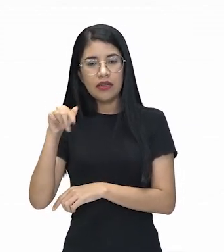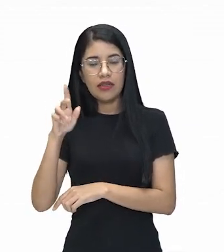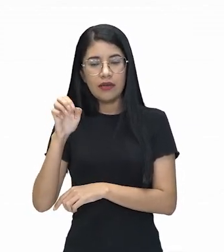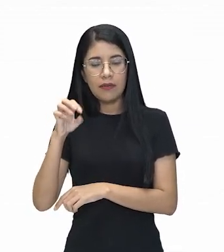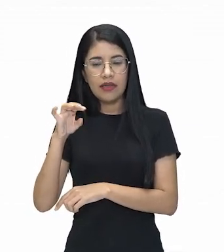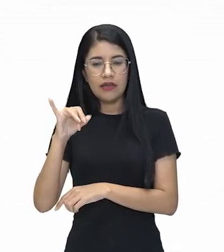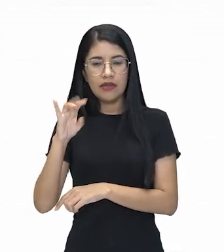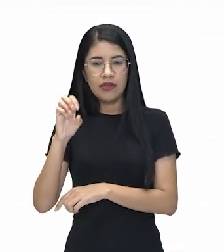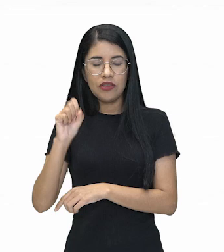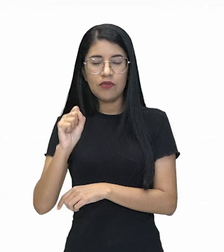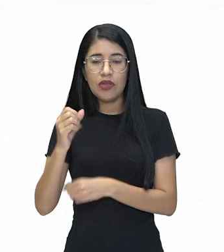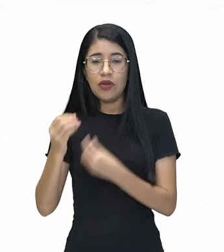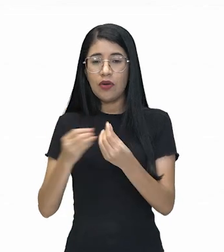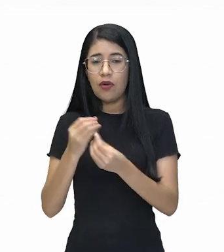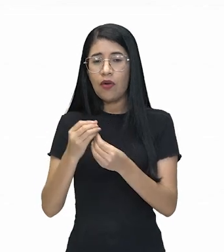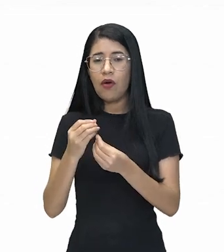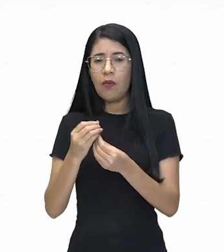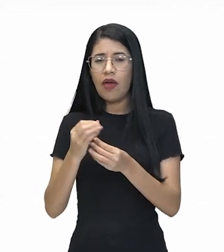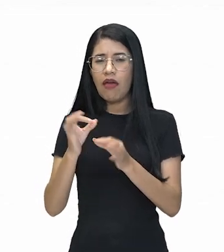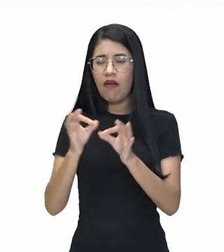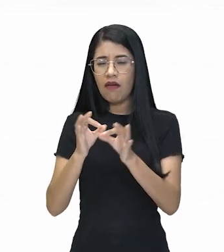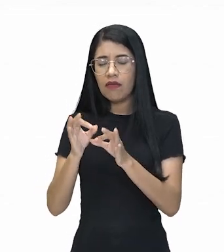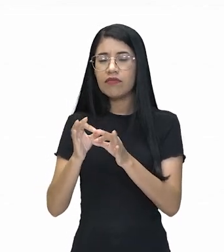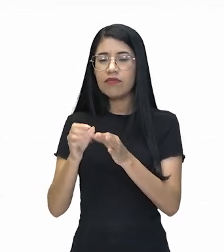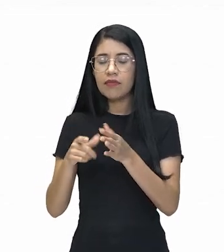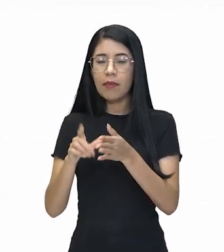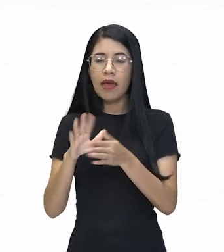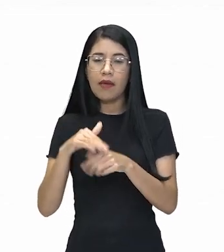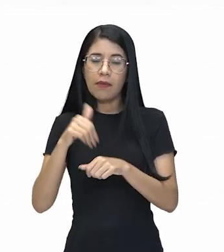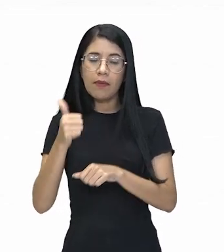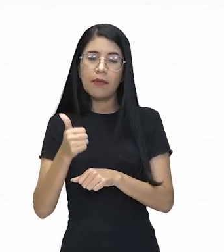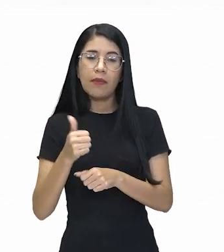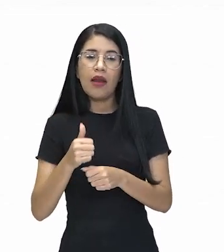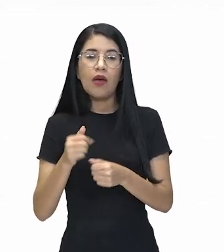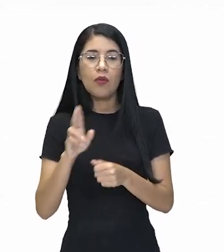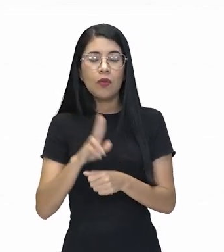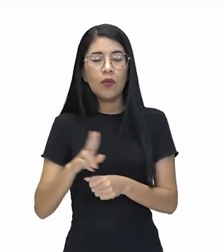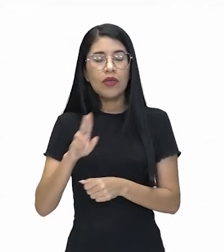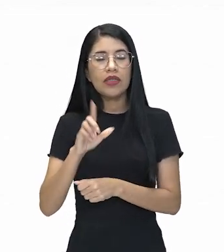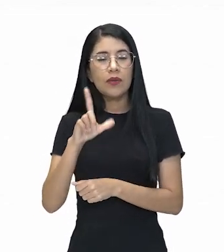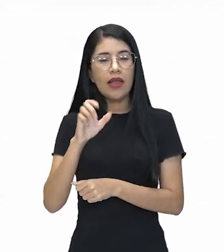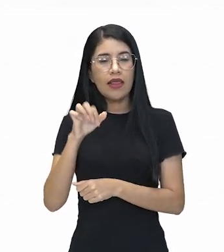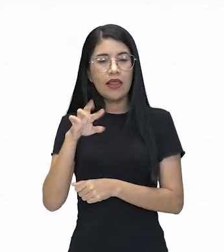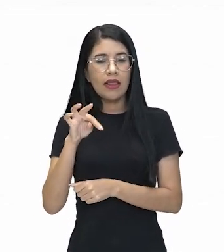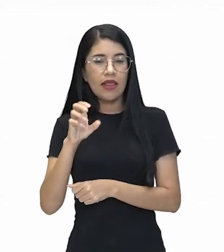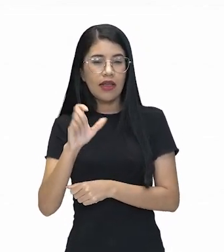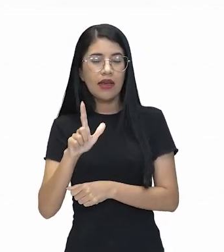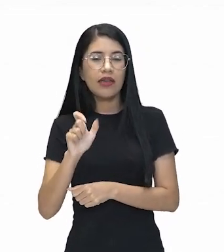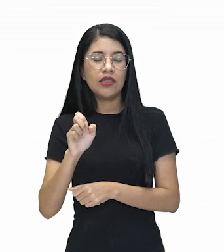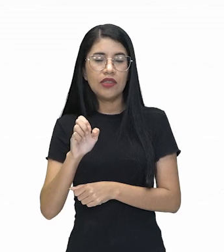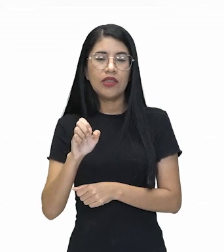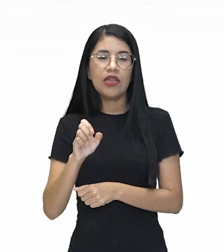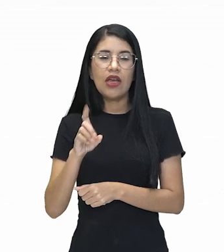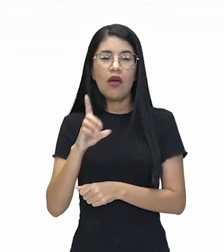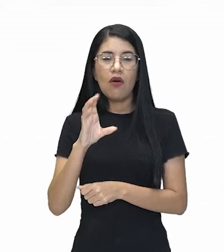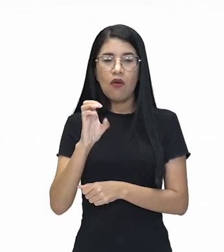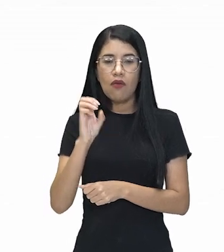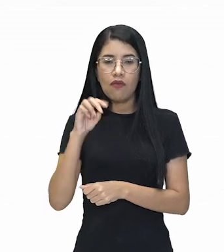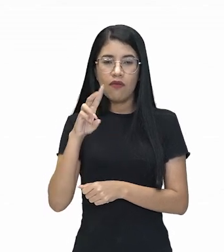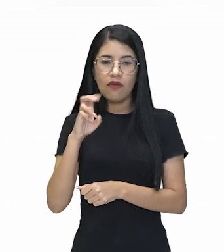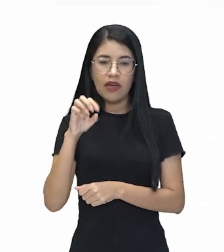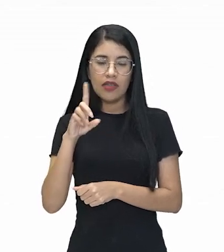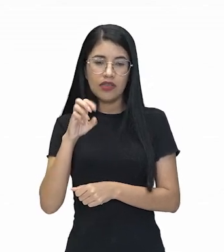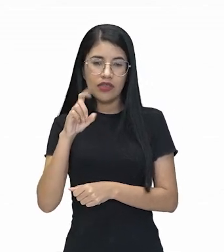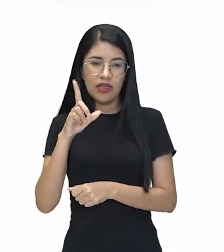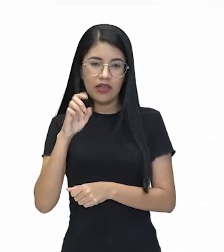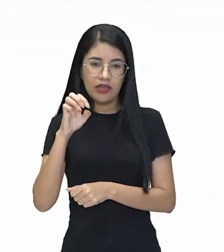suas correções, com uma lente divergente para miopia, com uma lente convergente para hipermetropia e uma lente